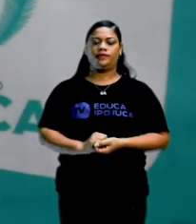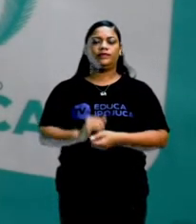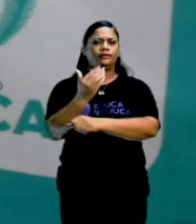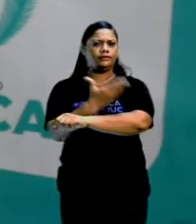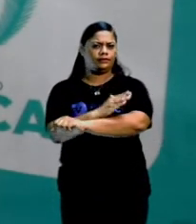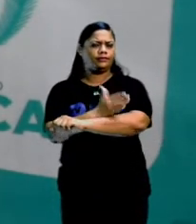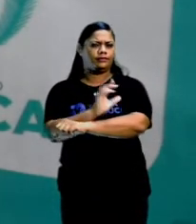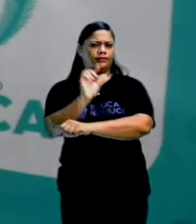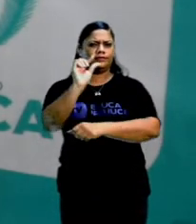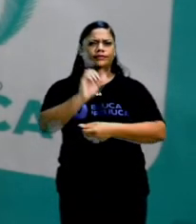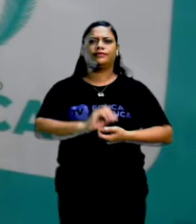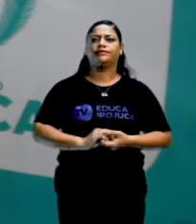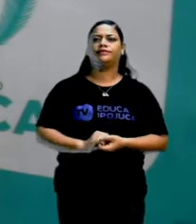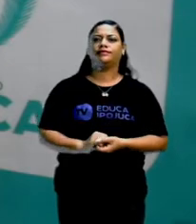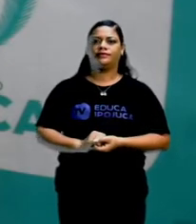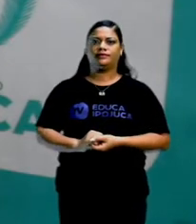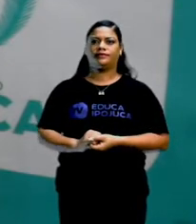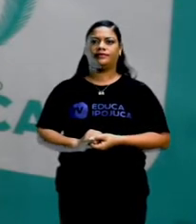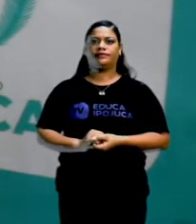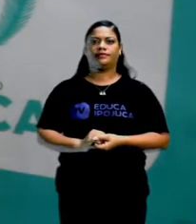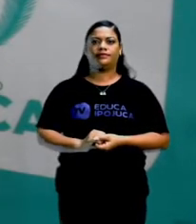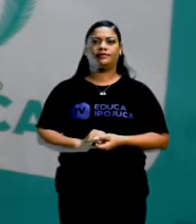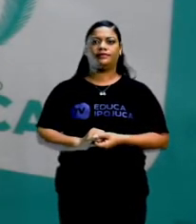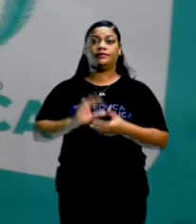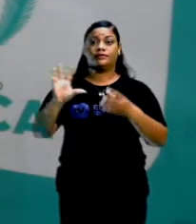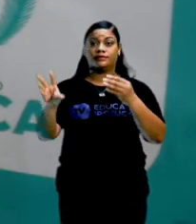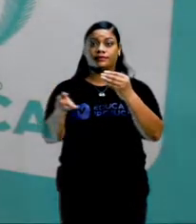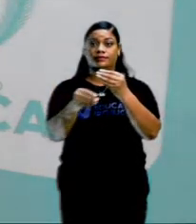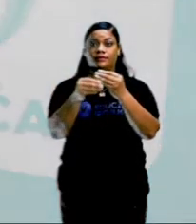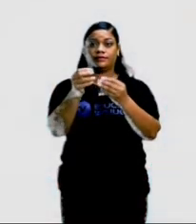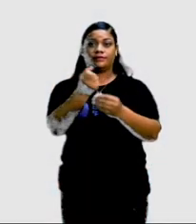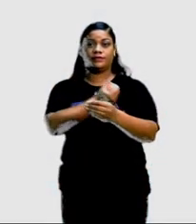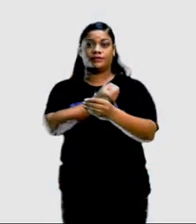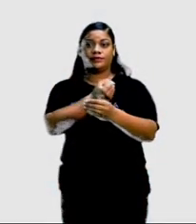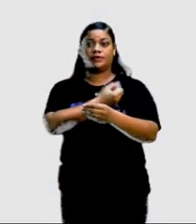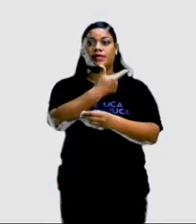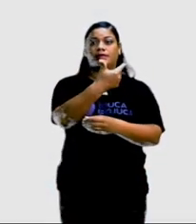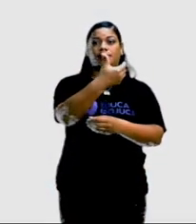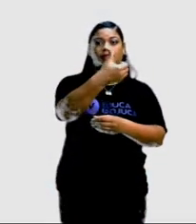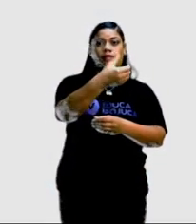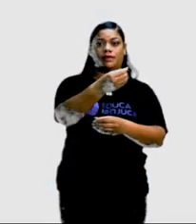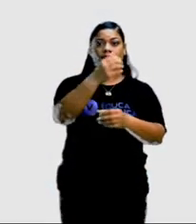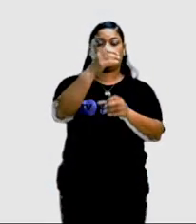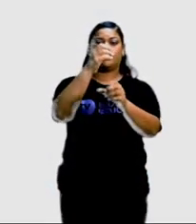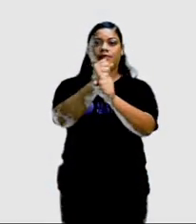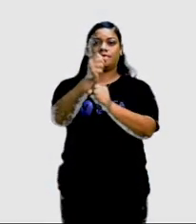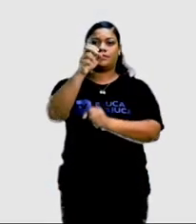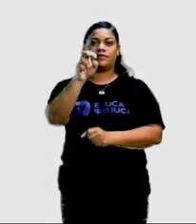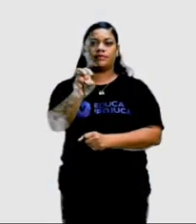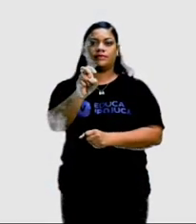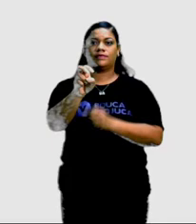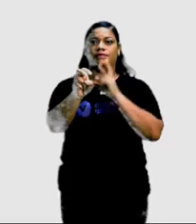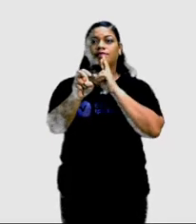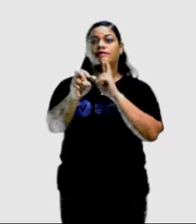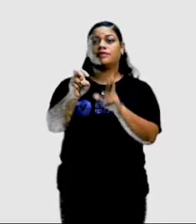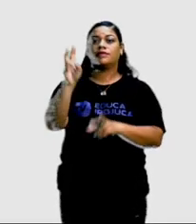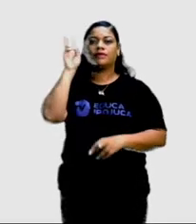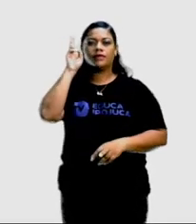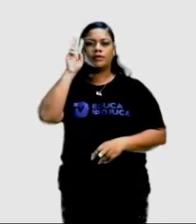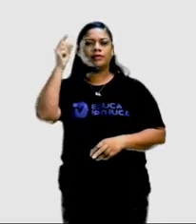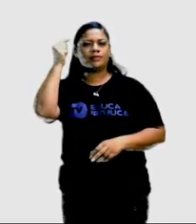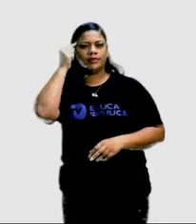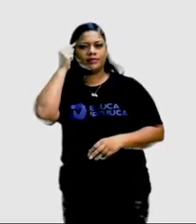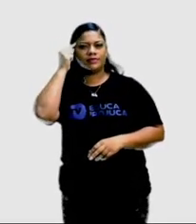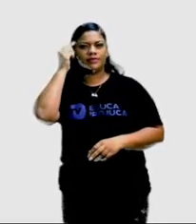Treinando um pouco, vamos à composição de números com a adição. 10 mais 5. Bora lá? Lembrou?